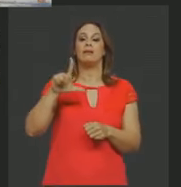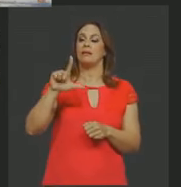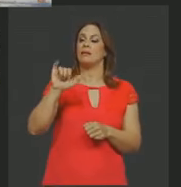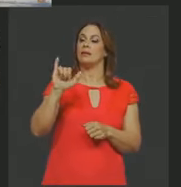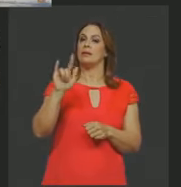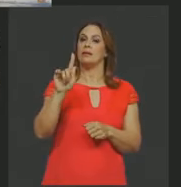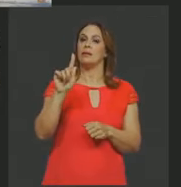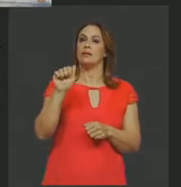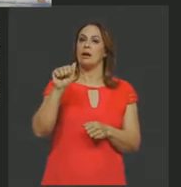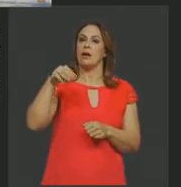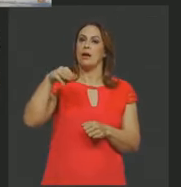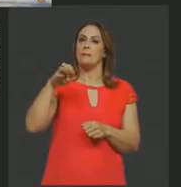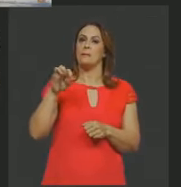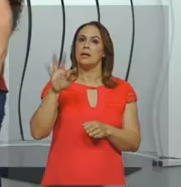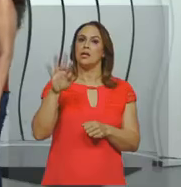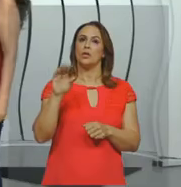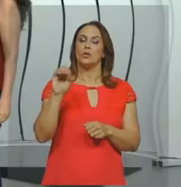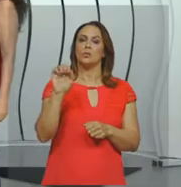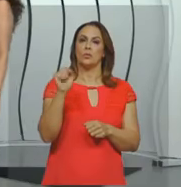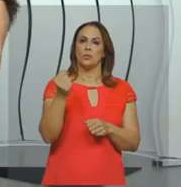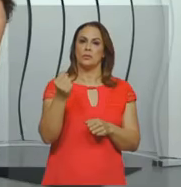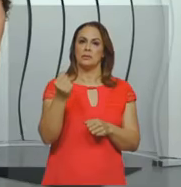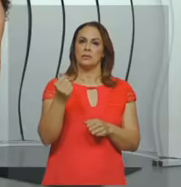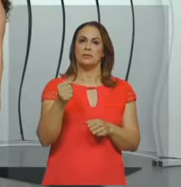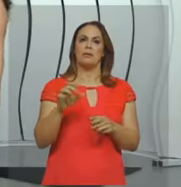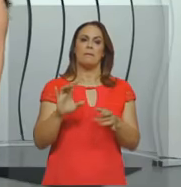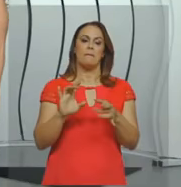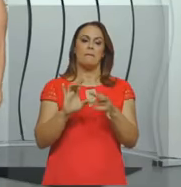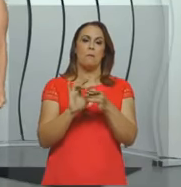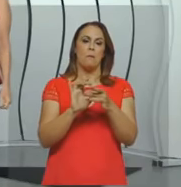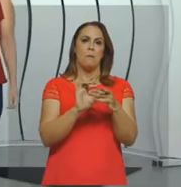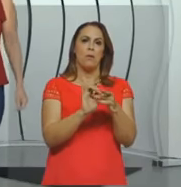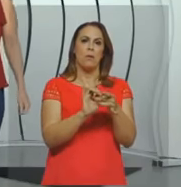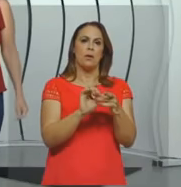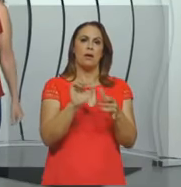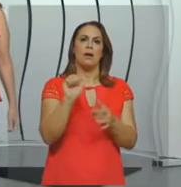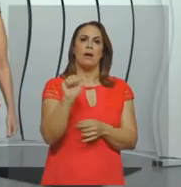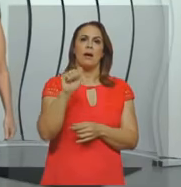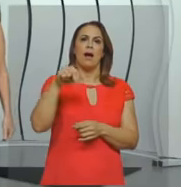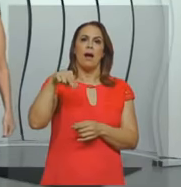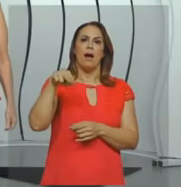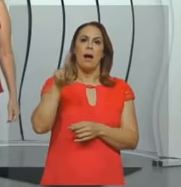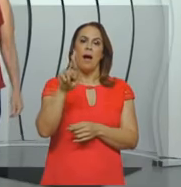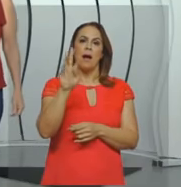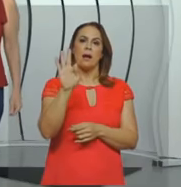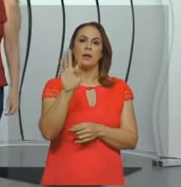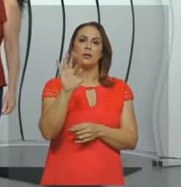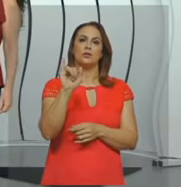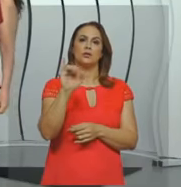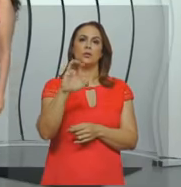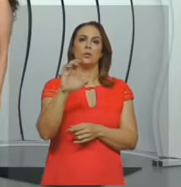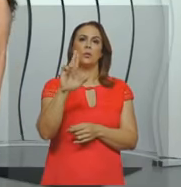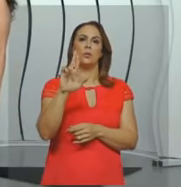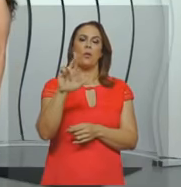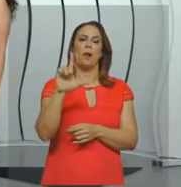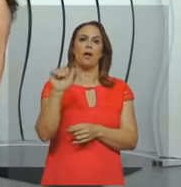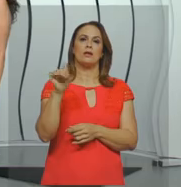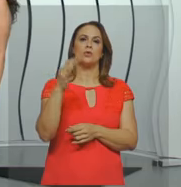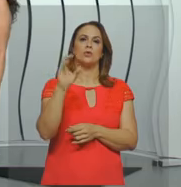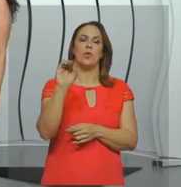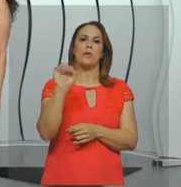as articulações. Então, essa moça aqui está fazendo um movimento, né? E esse movimento